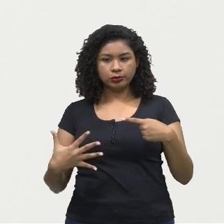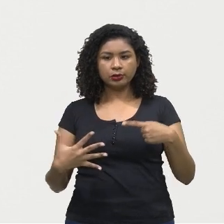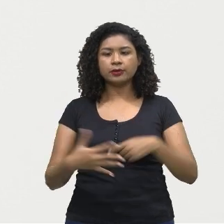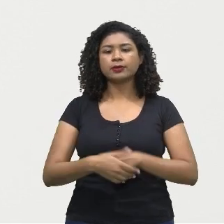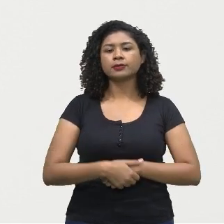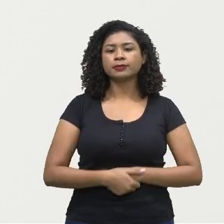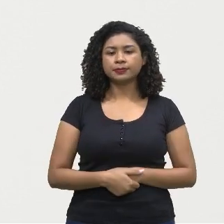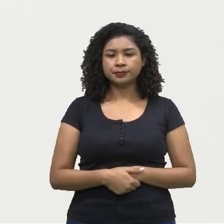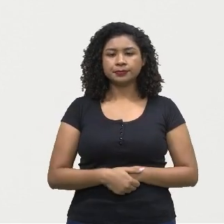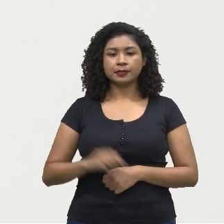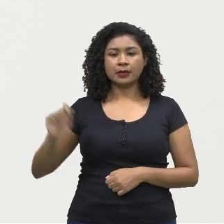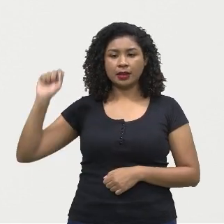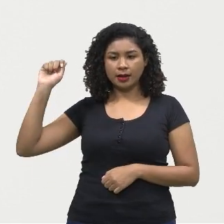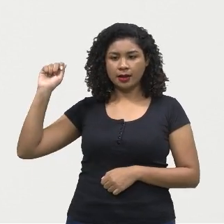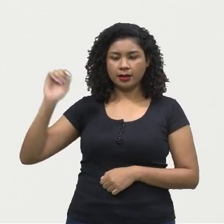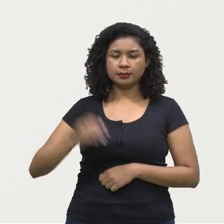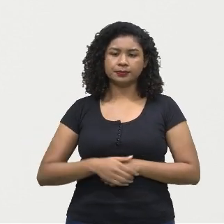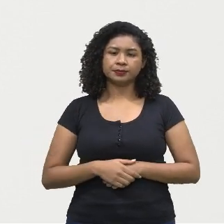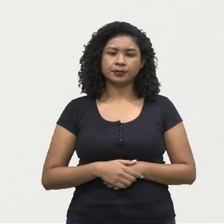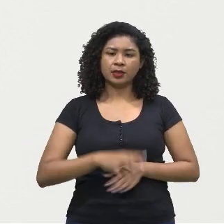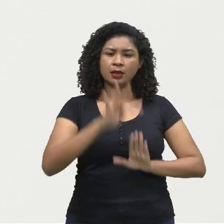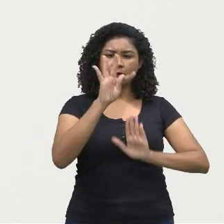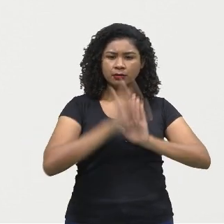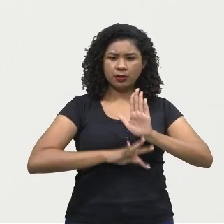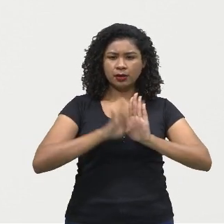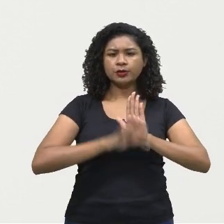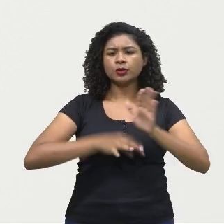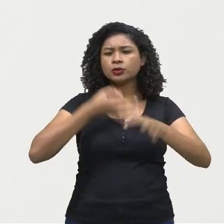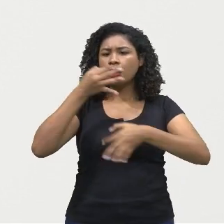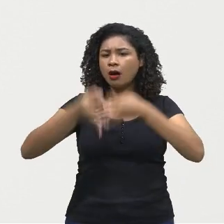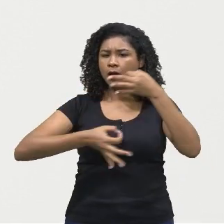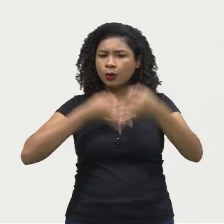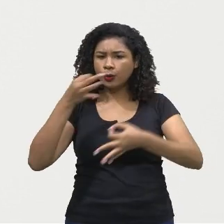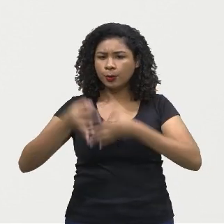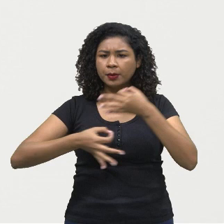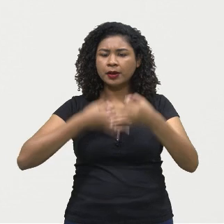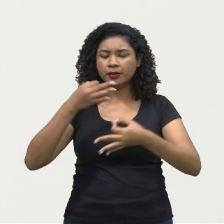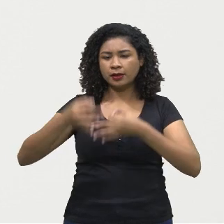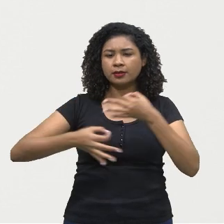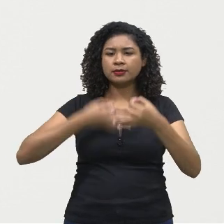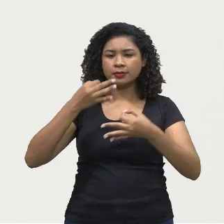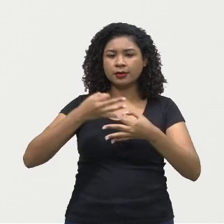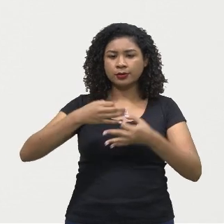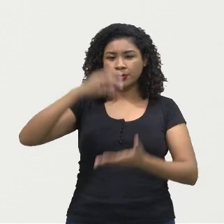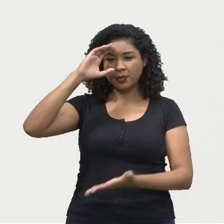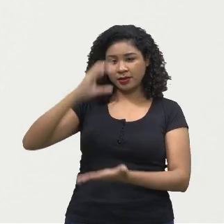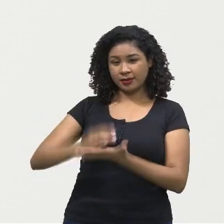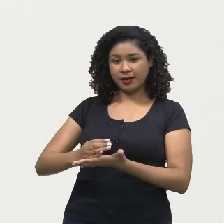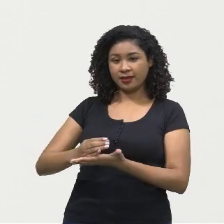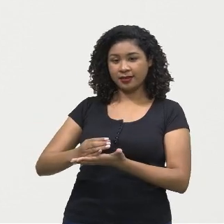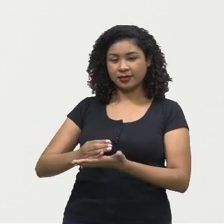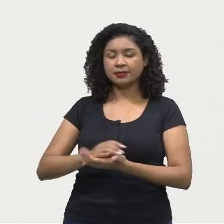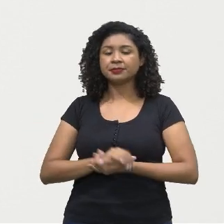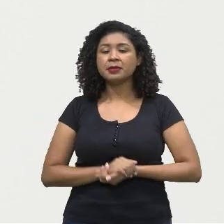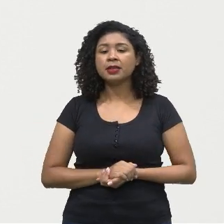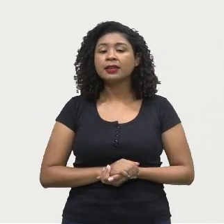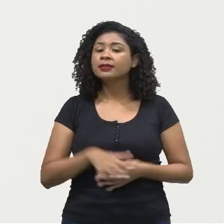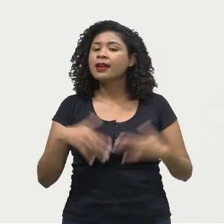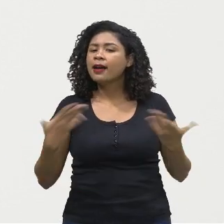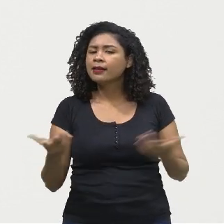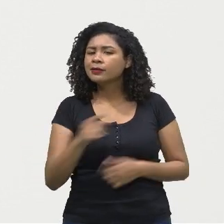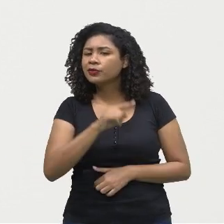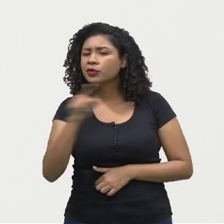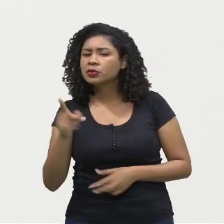analisar. Letra A, texto que faz argumentação em defesa de uma tese. Olha aí, gente, o que vocês